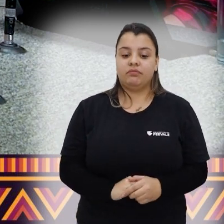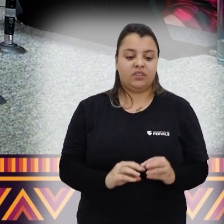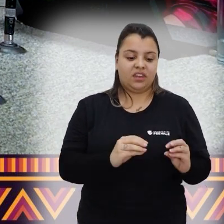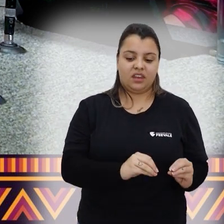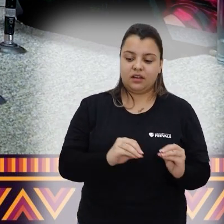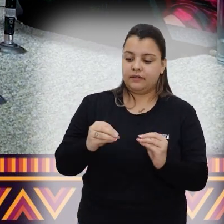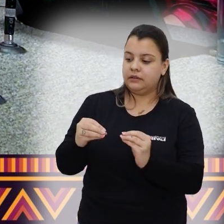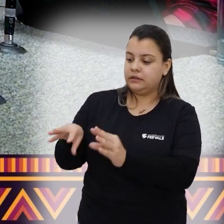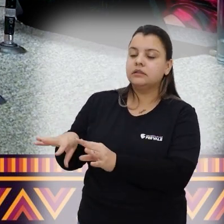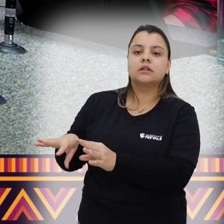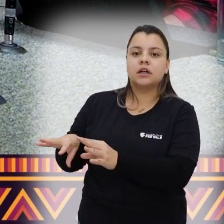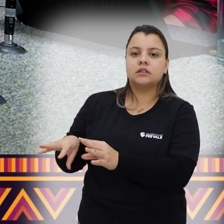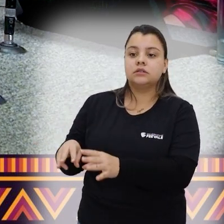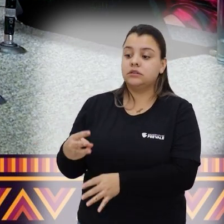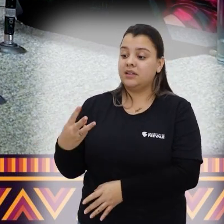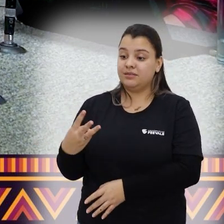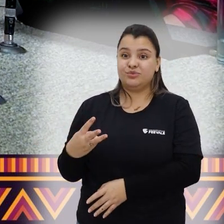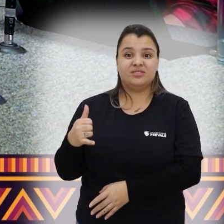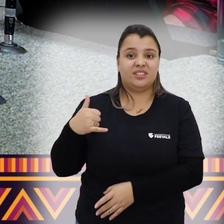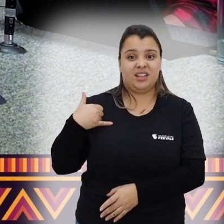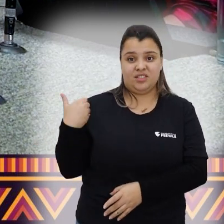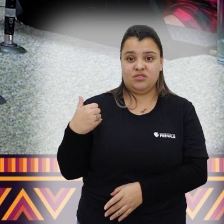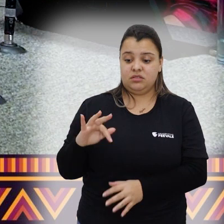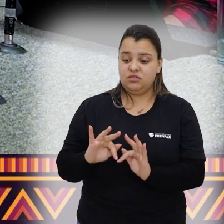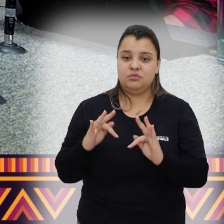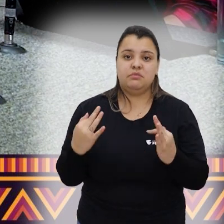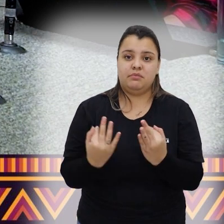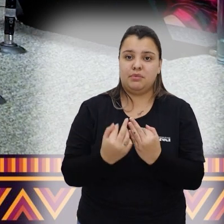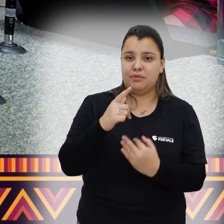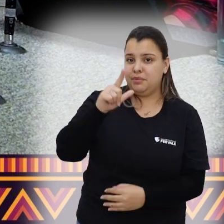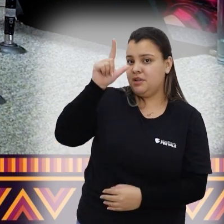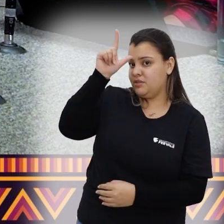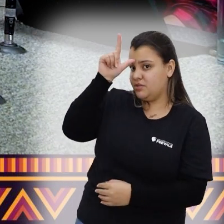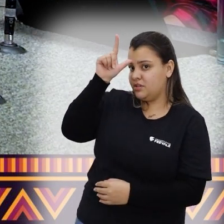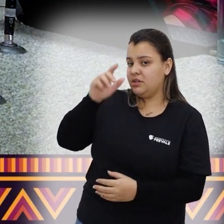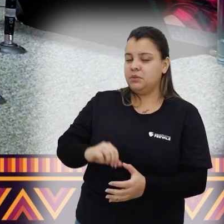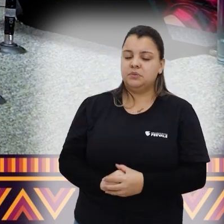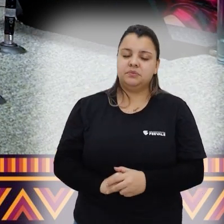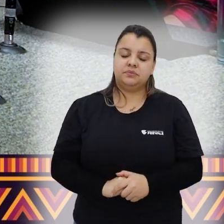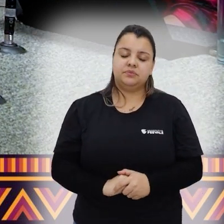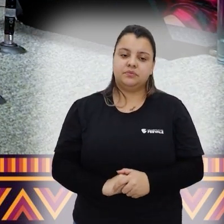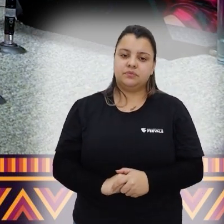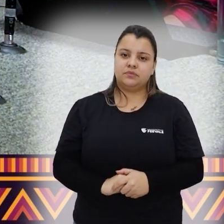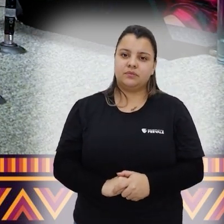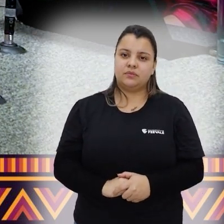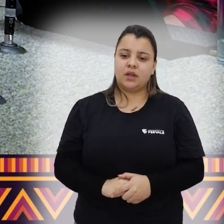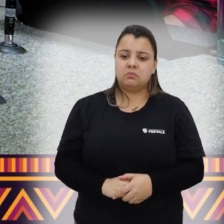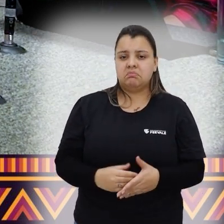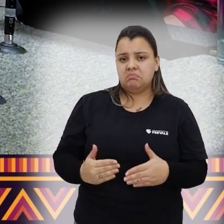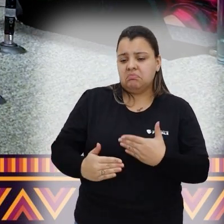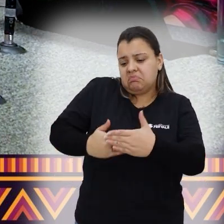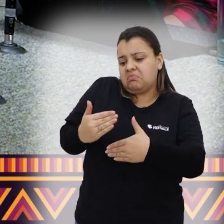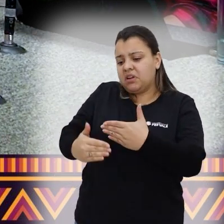aos 3 anos para uma família de alemães, para ser criada como filha de